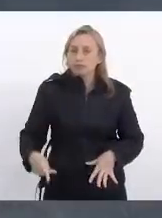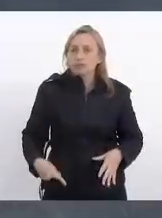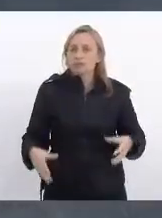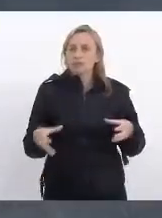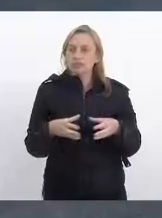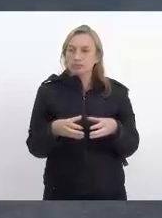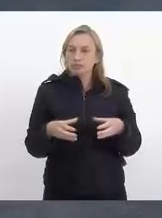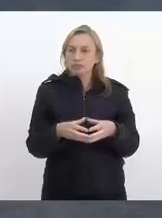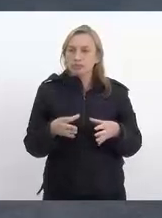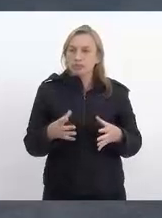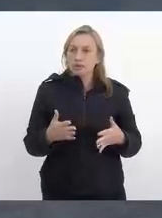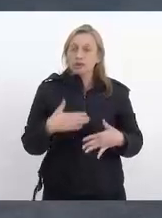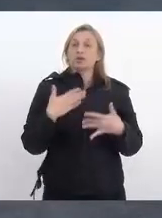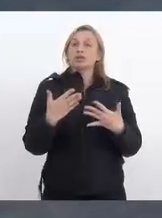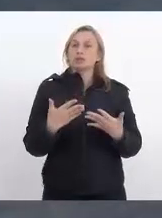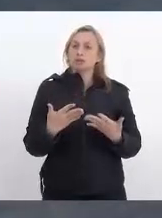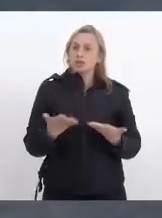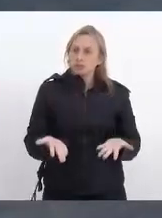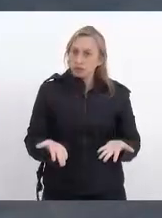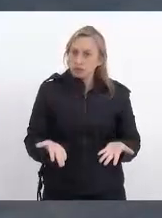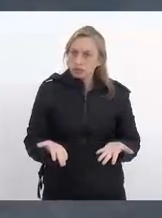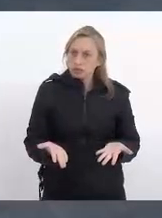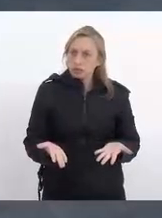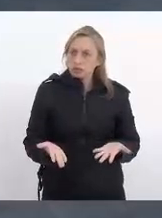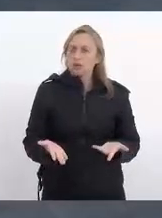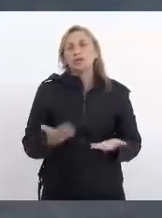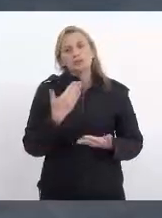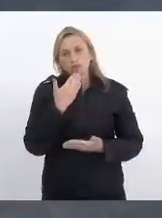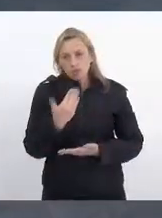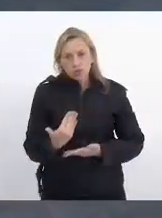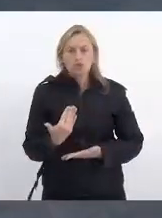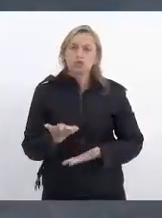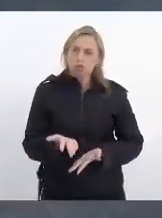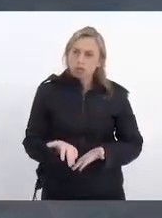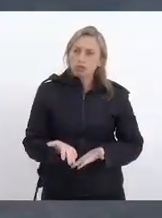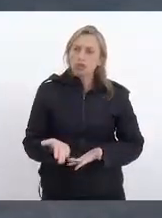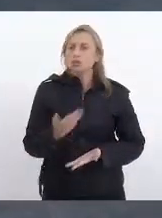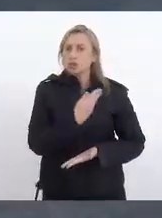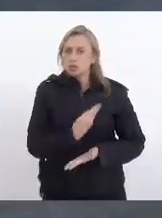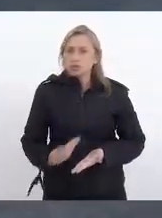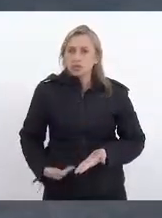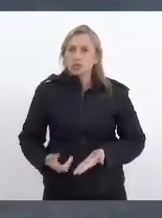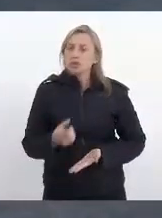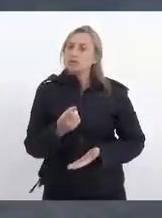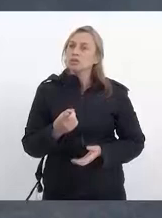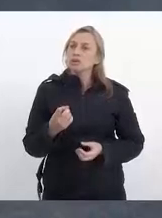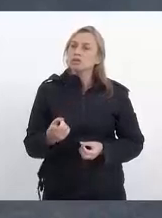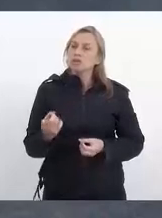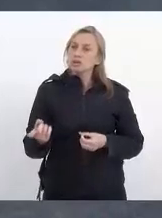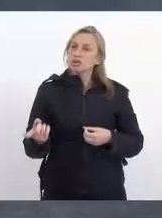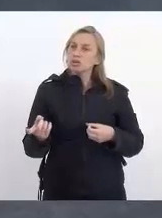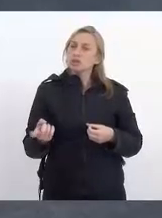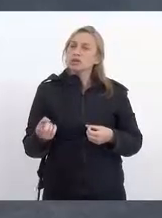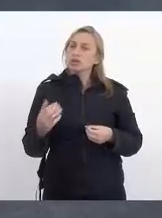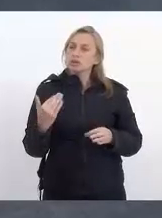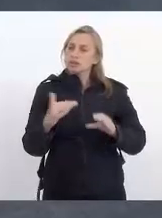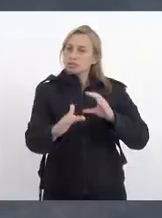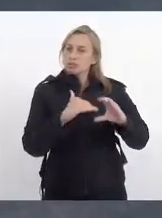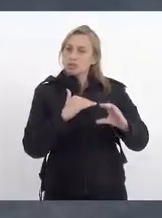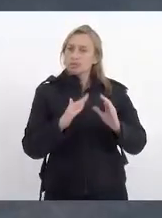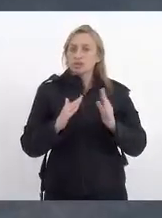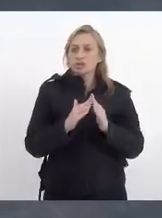estamos tendo pego de surpresa e a gente faz um apelo ao Governador para que traga para essa casa